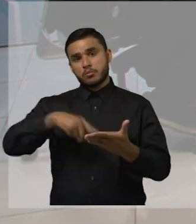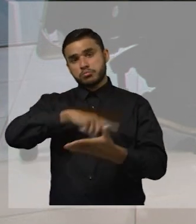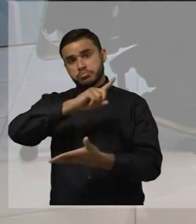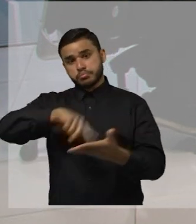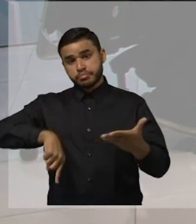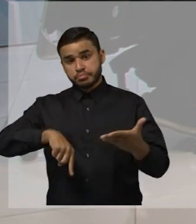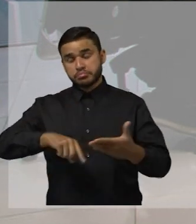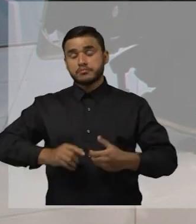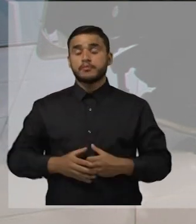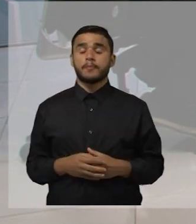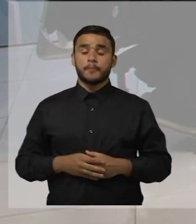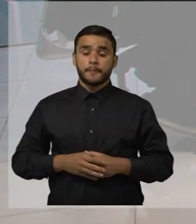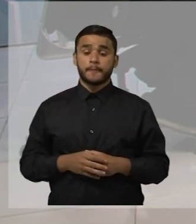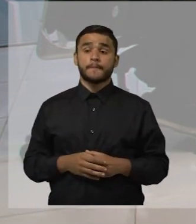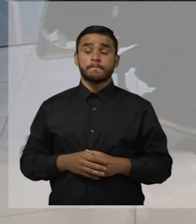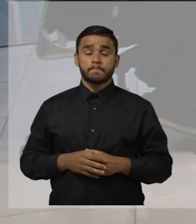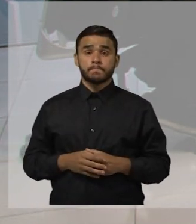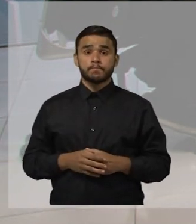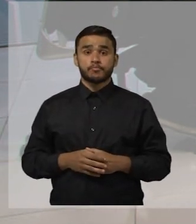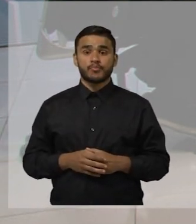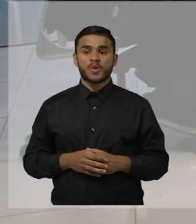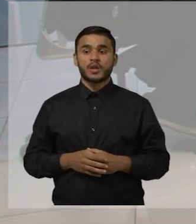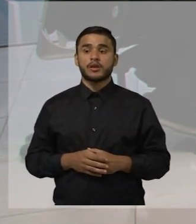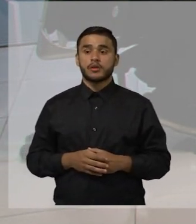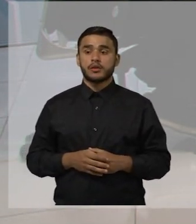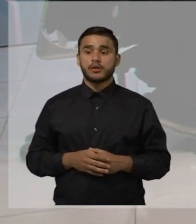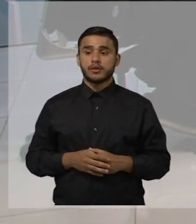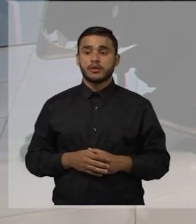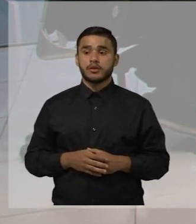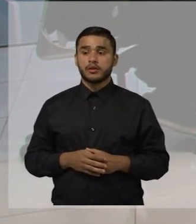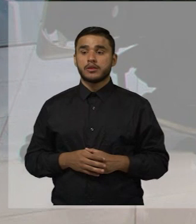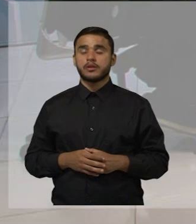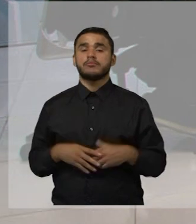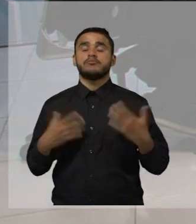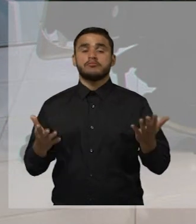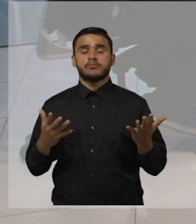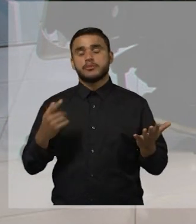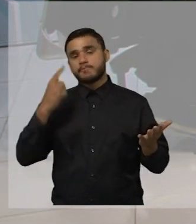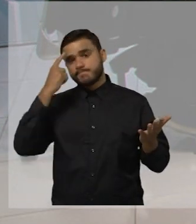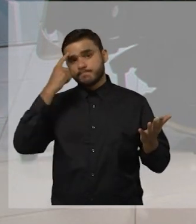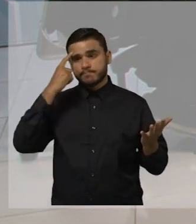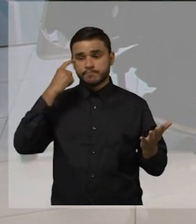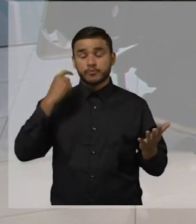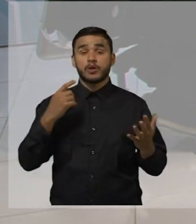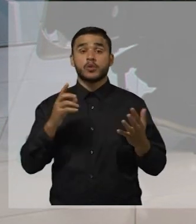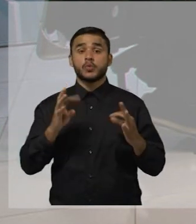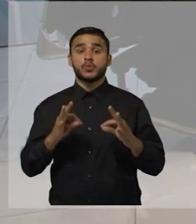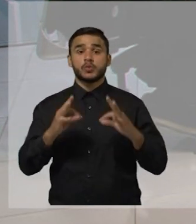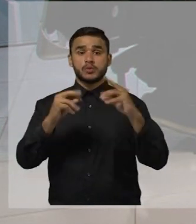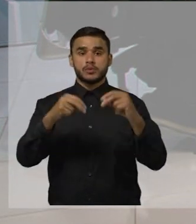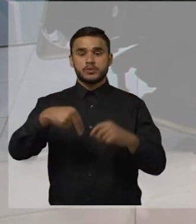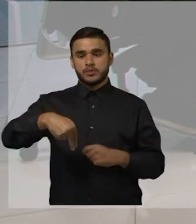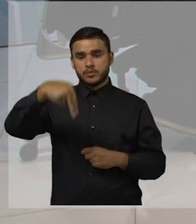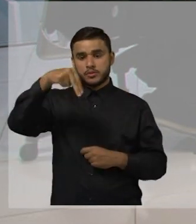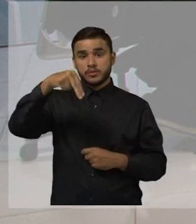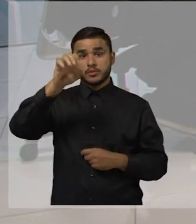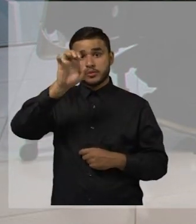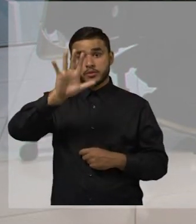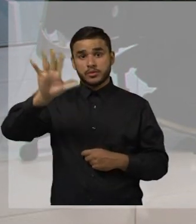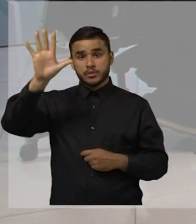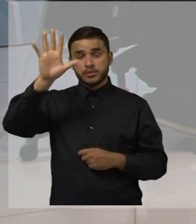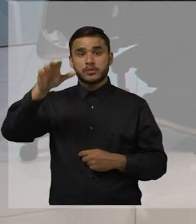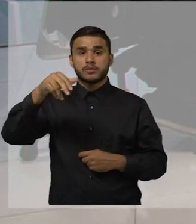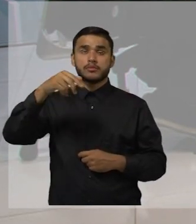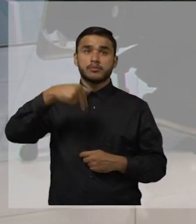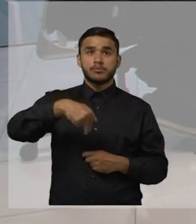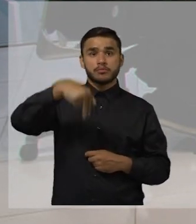ou vetar, esse problema. Para você ter ideia, ele, talvez